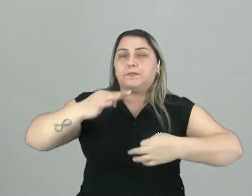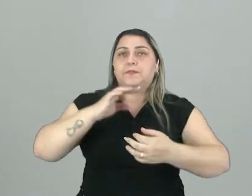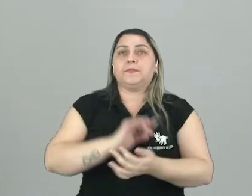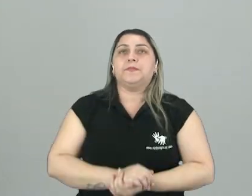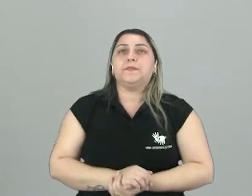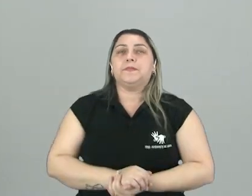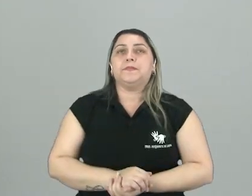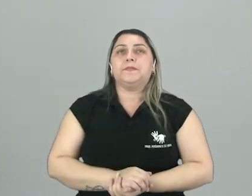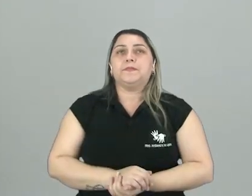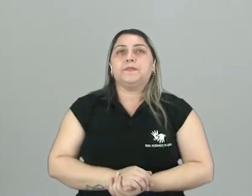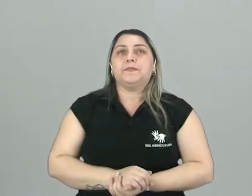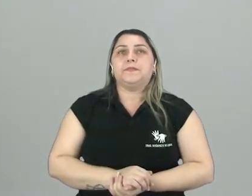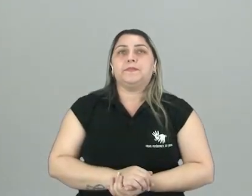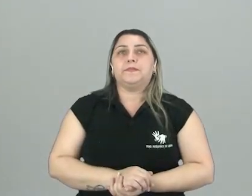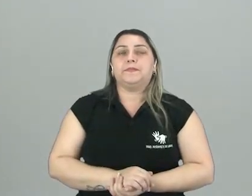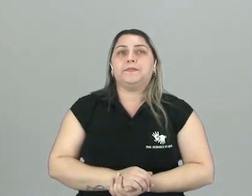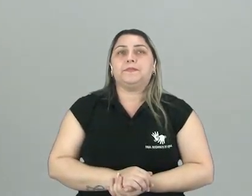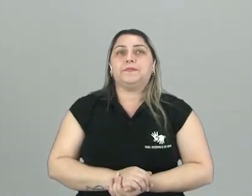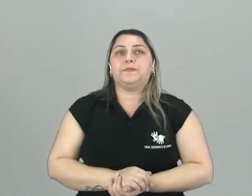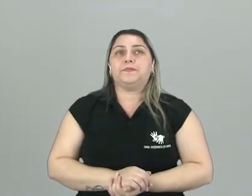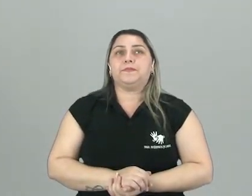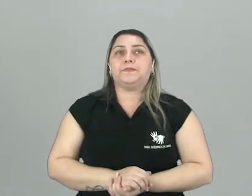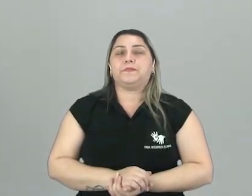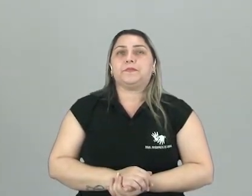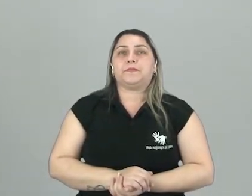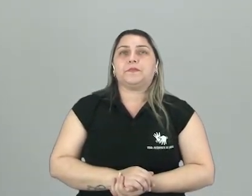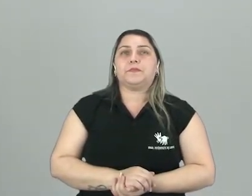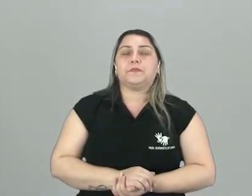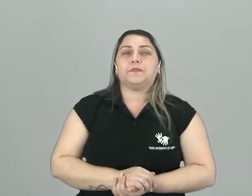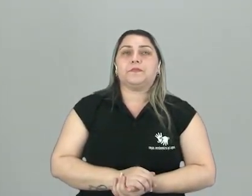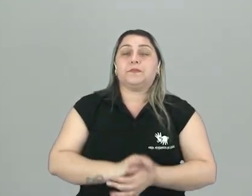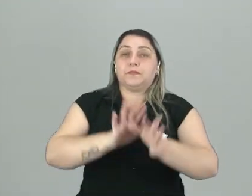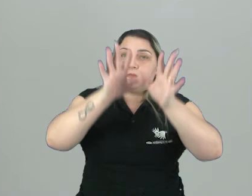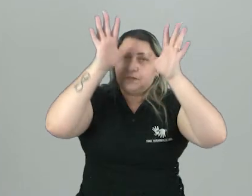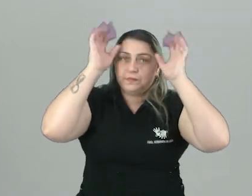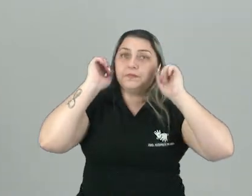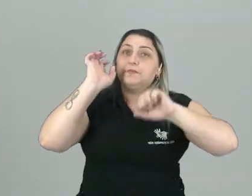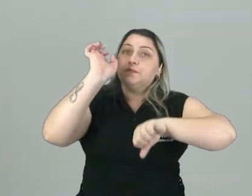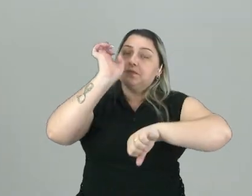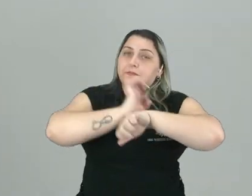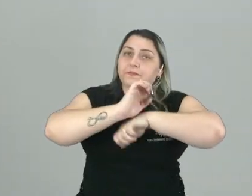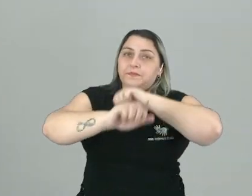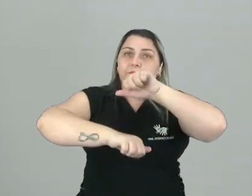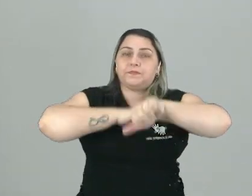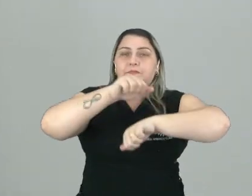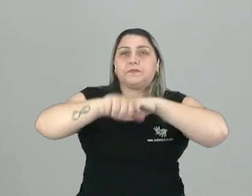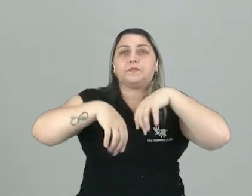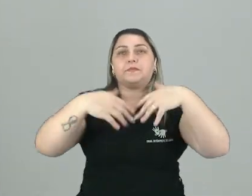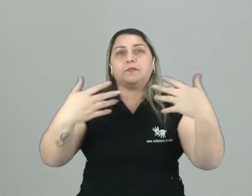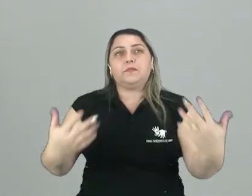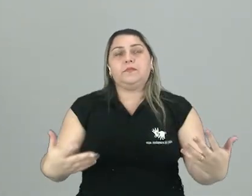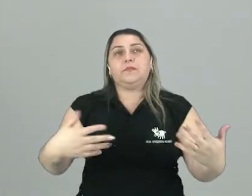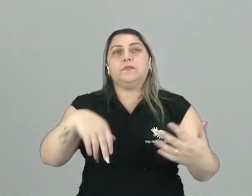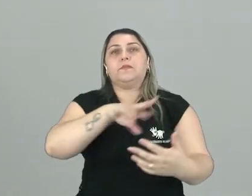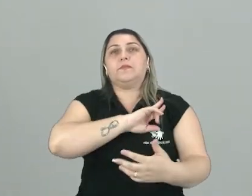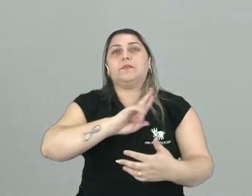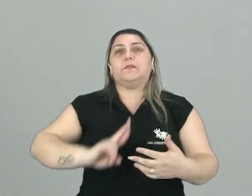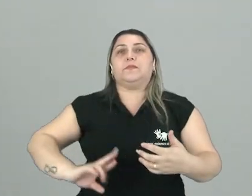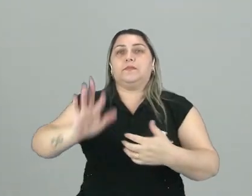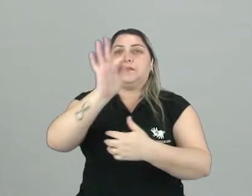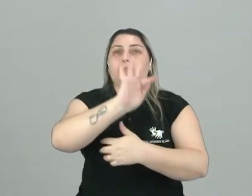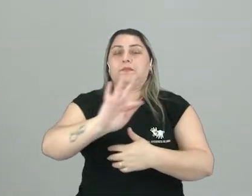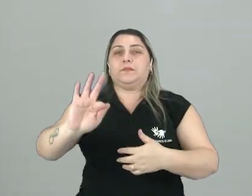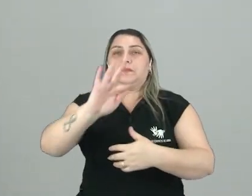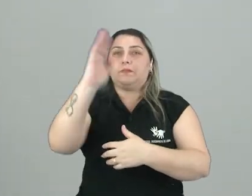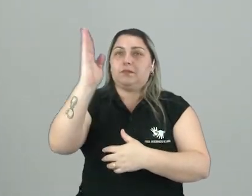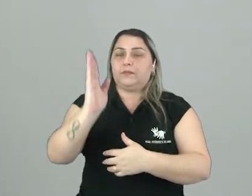Independência do governo federal. Então o Acre passou a ser um estado e, passando a ser um estado da República Federativa do